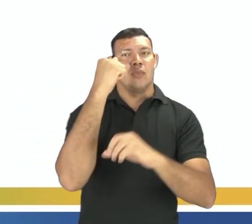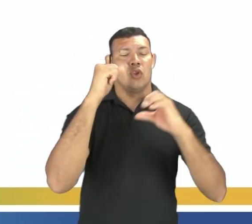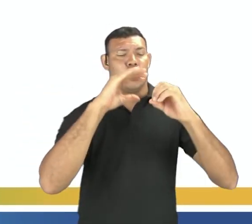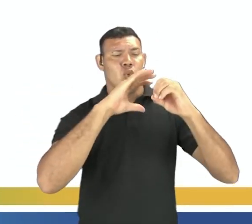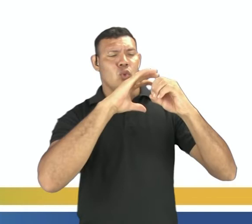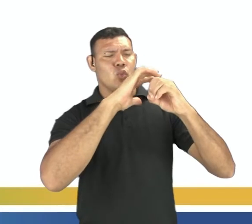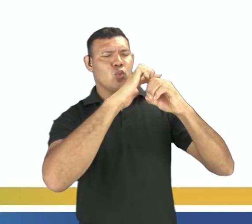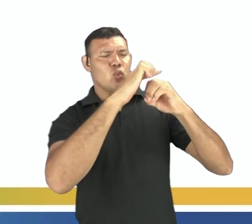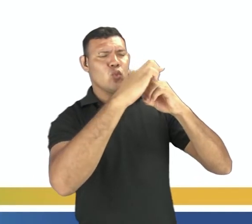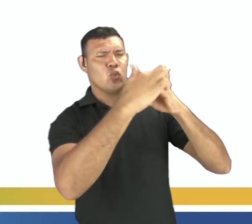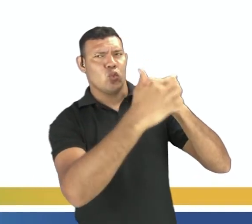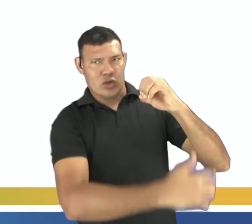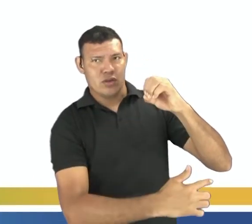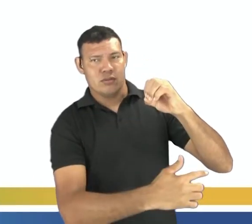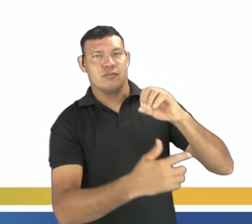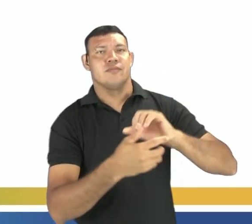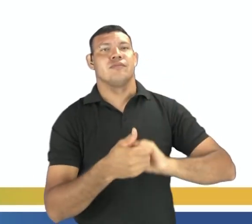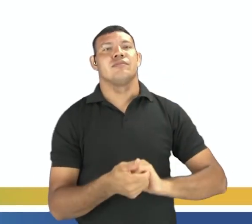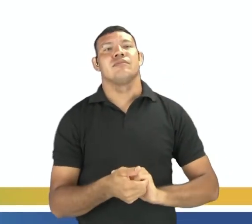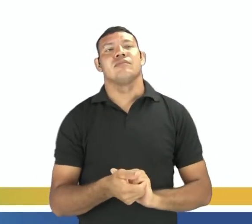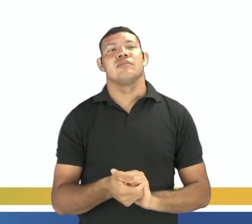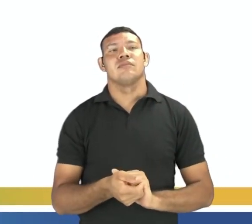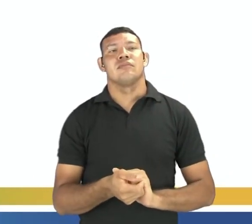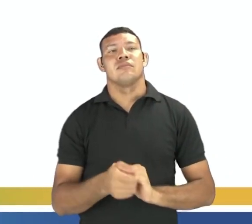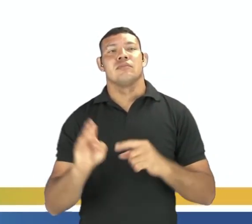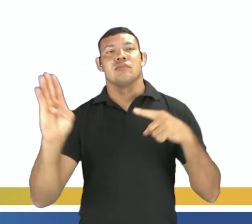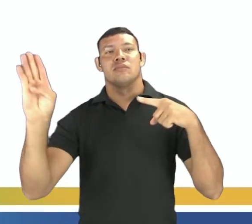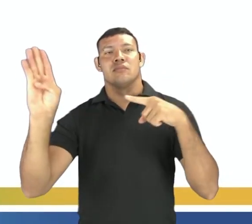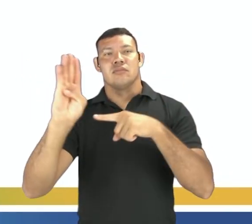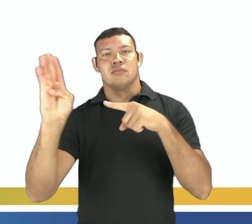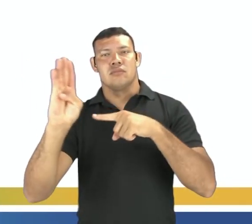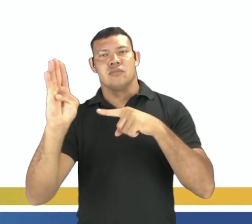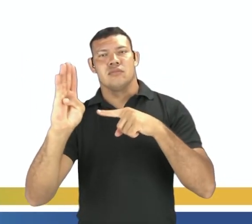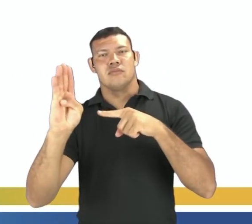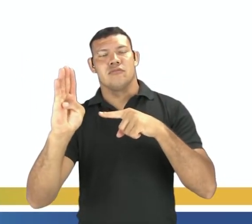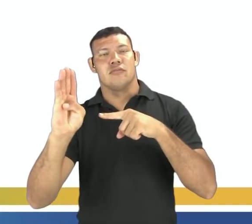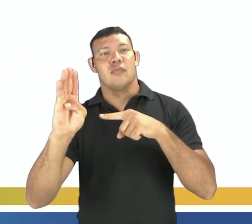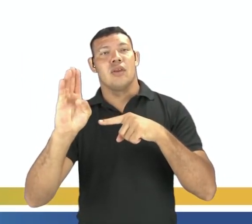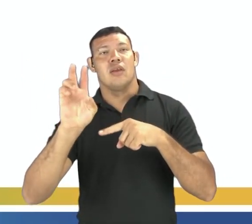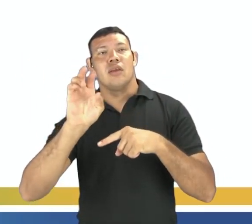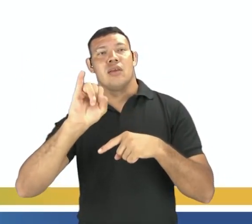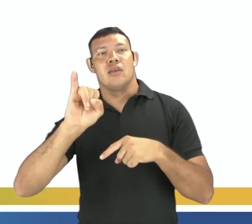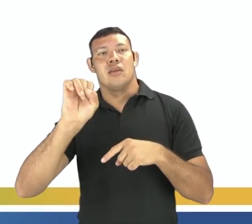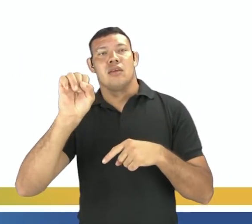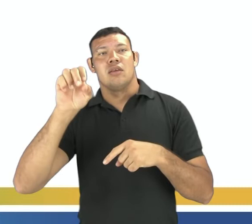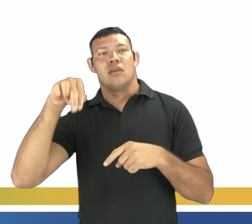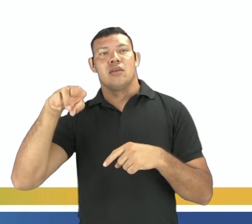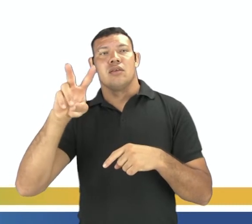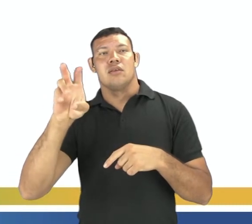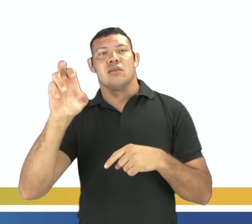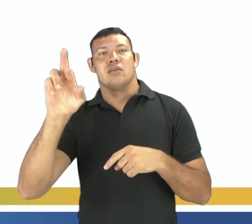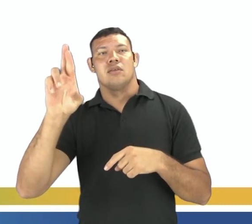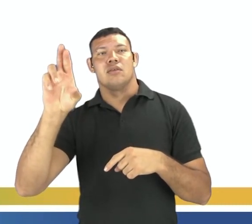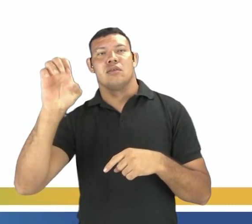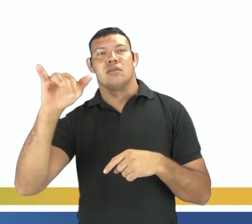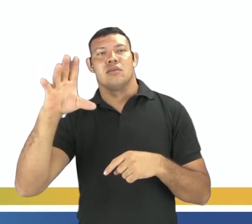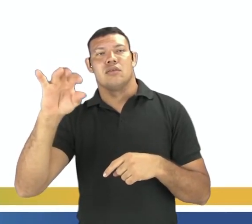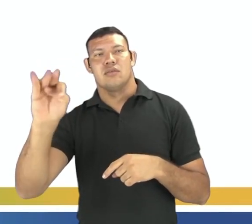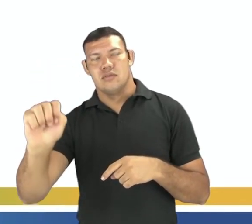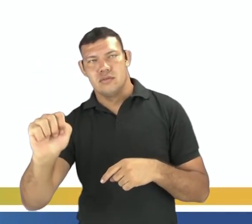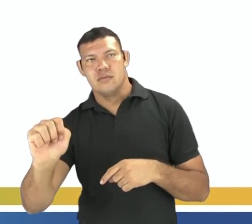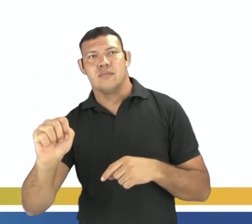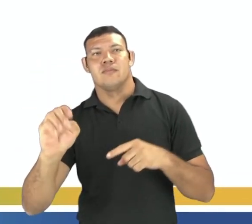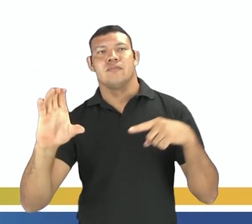camada de ozônio. Letra B, inversão térmica. Letra C, efeito